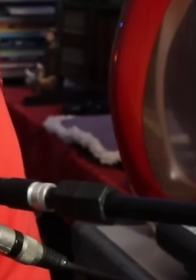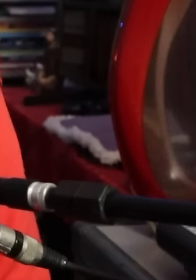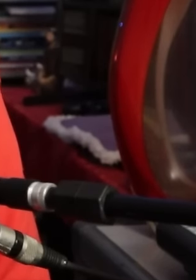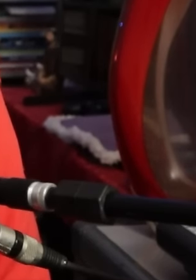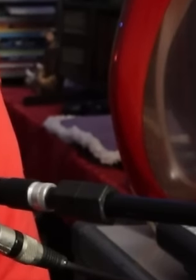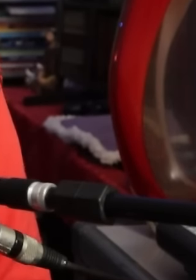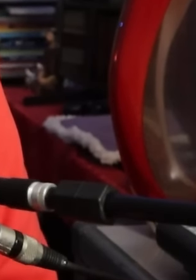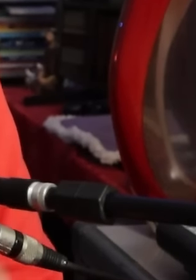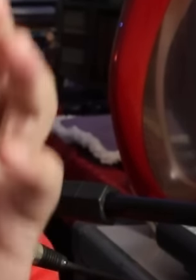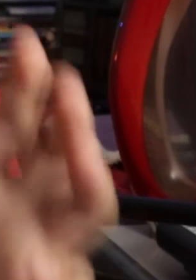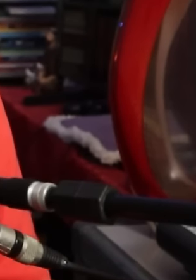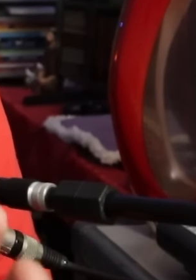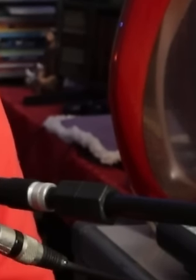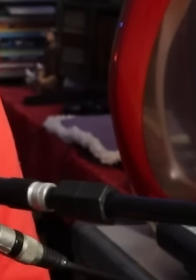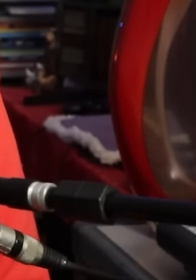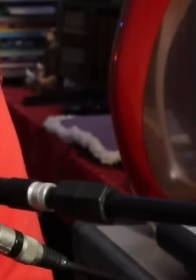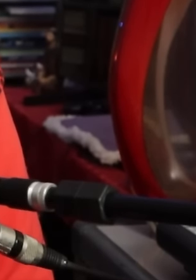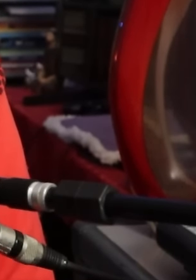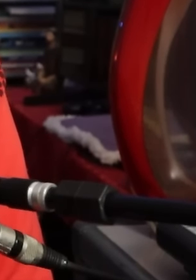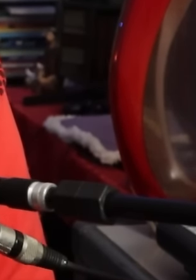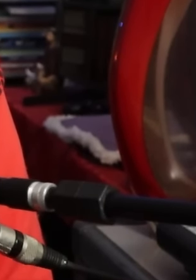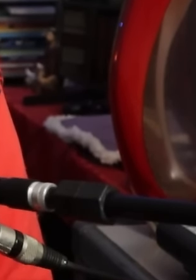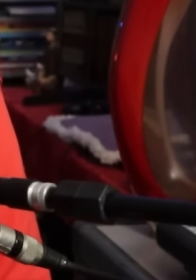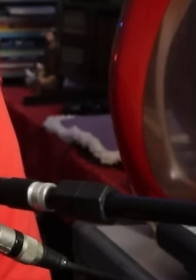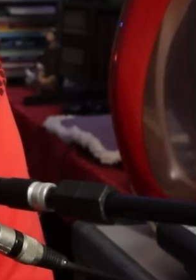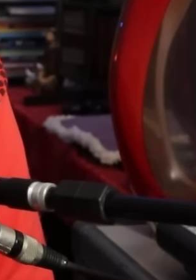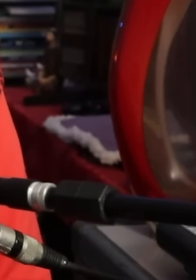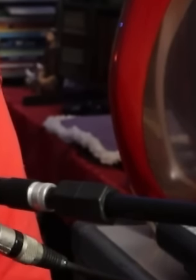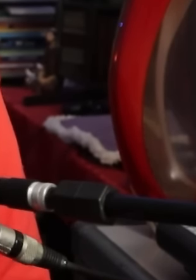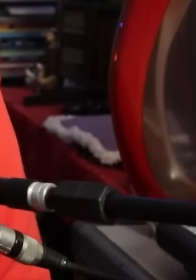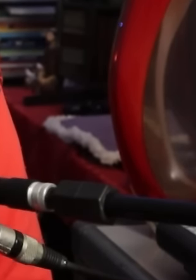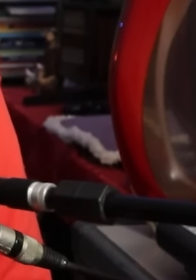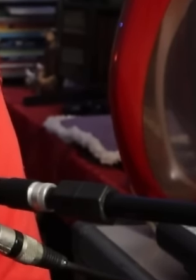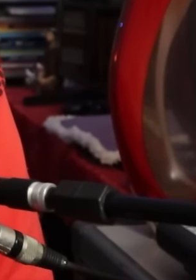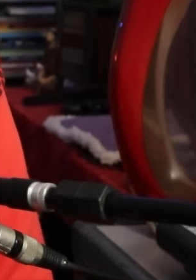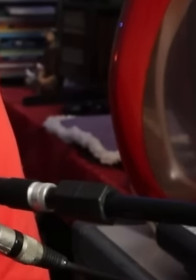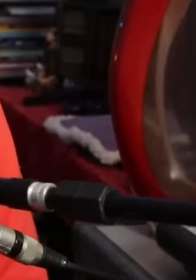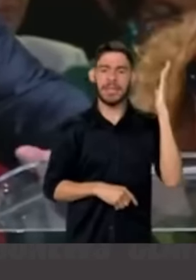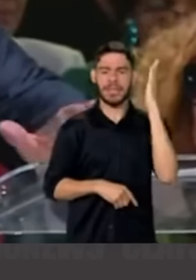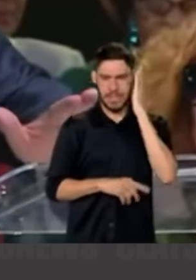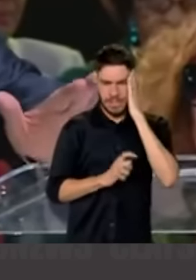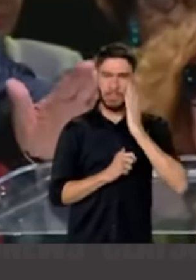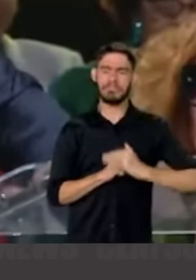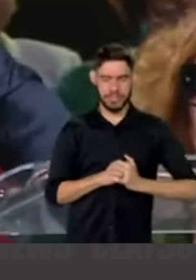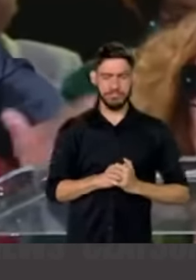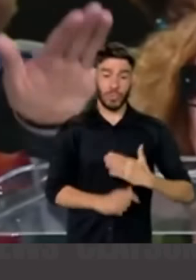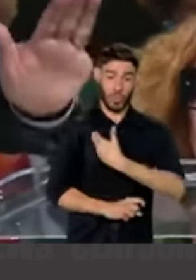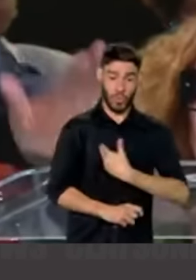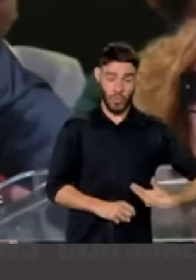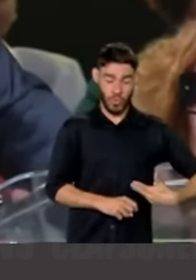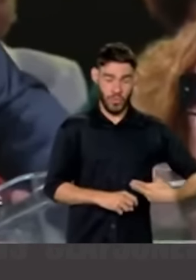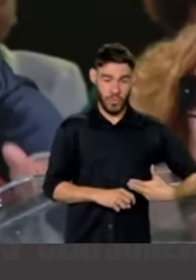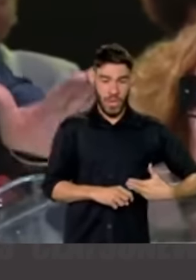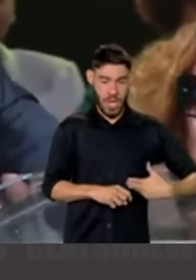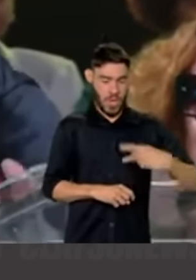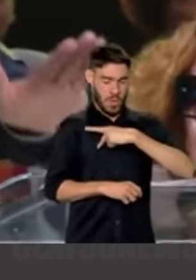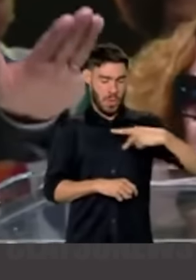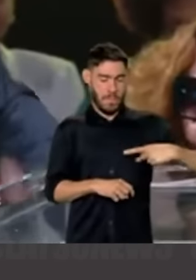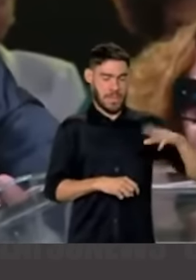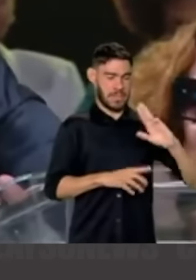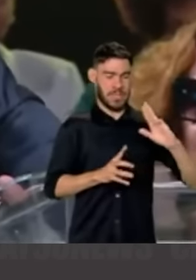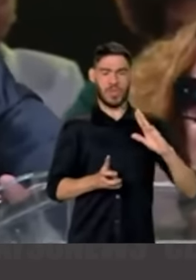você ver como foi a fala do Lula, que, a meu ver, foi muito feliz. Olha só. No governo do presidente Lula,